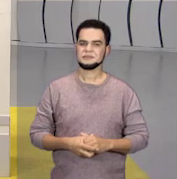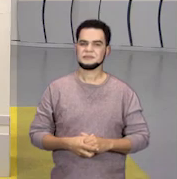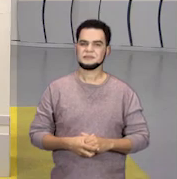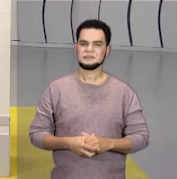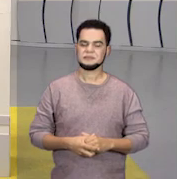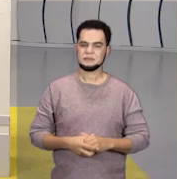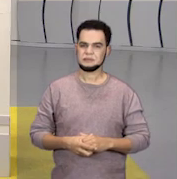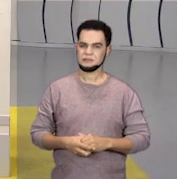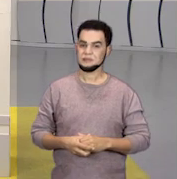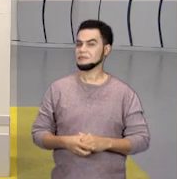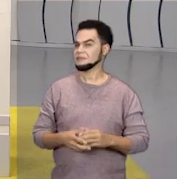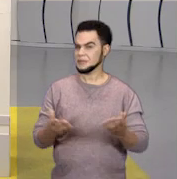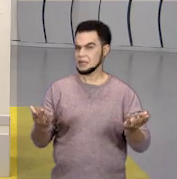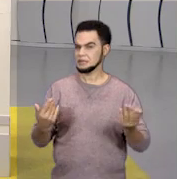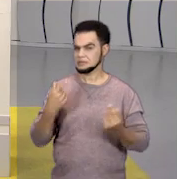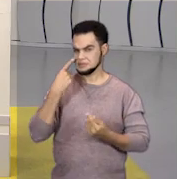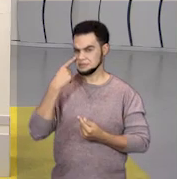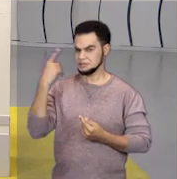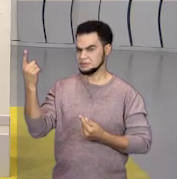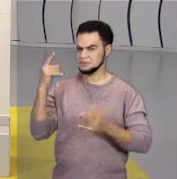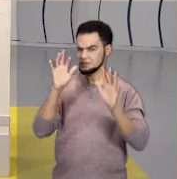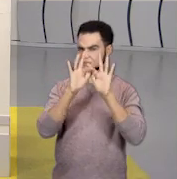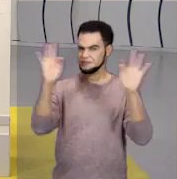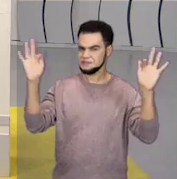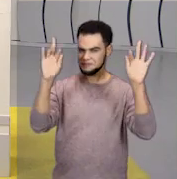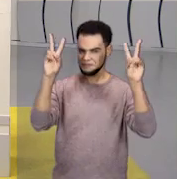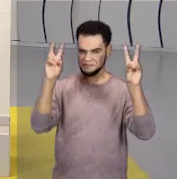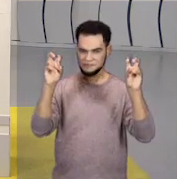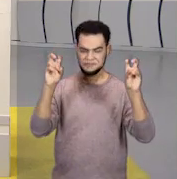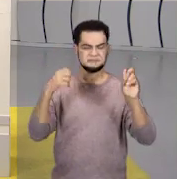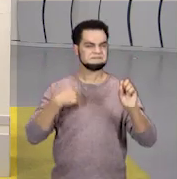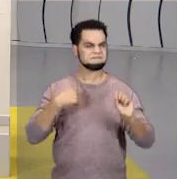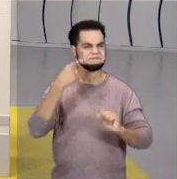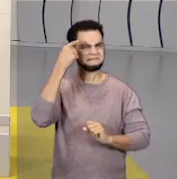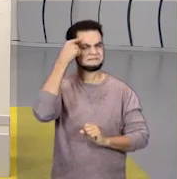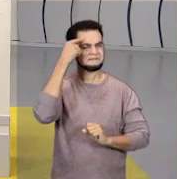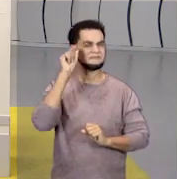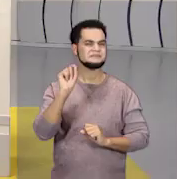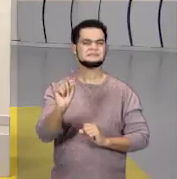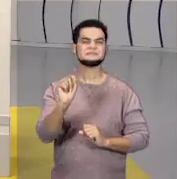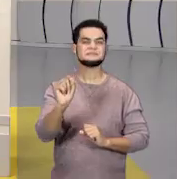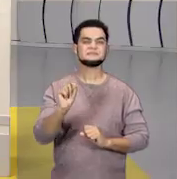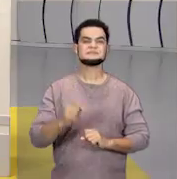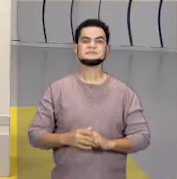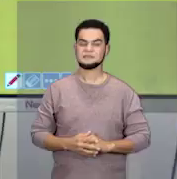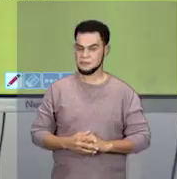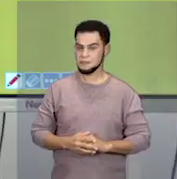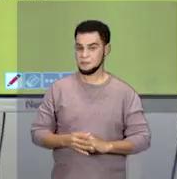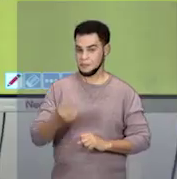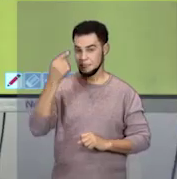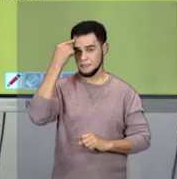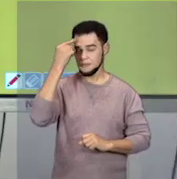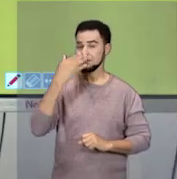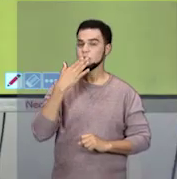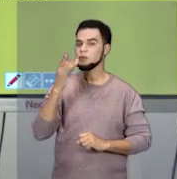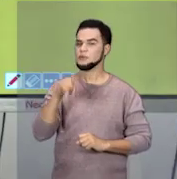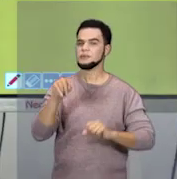essa frase tema, o que eu posso pensar que é o assunto